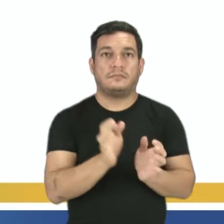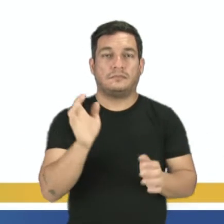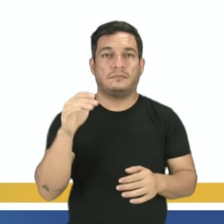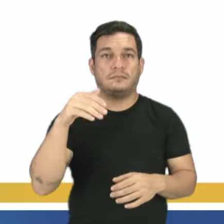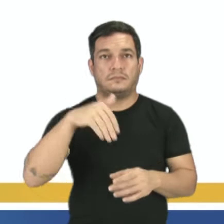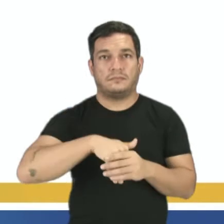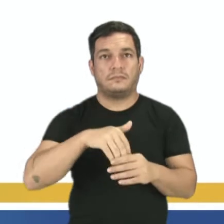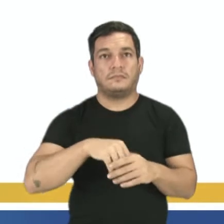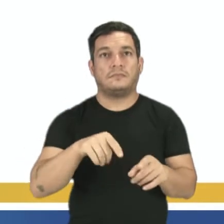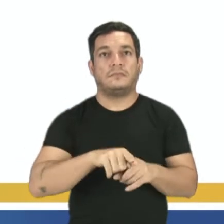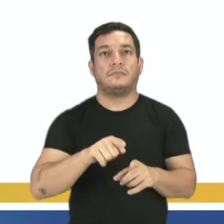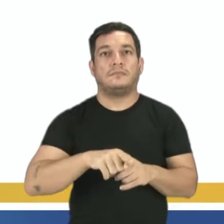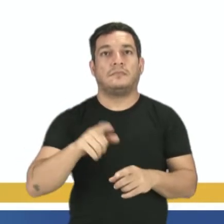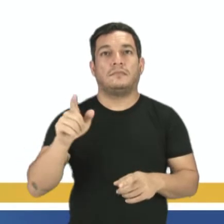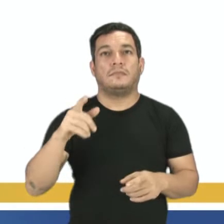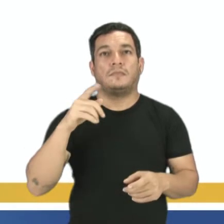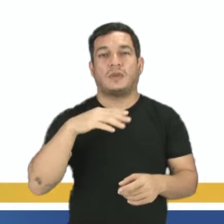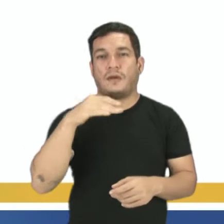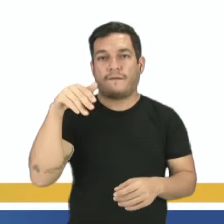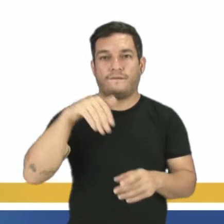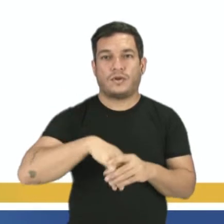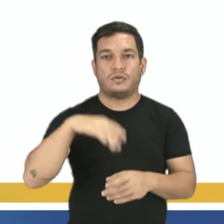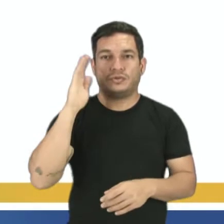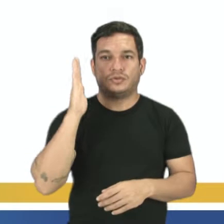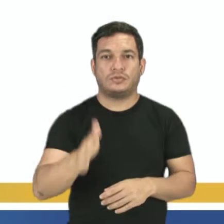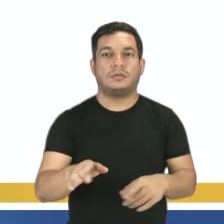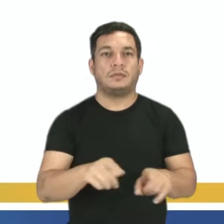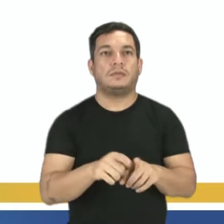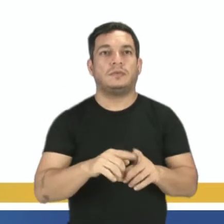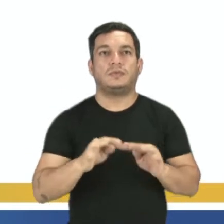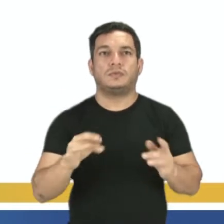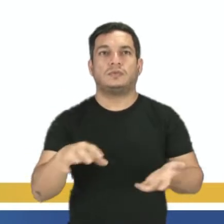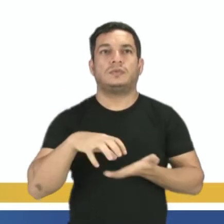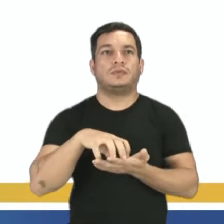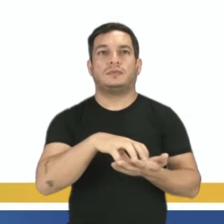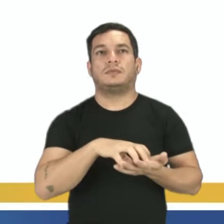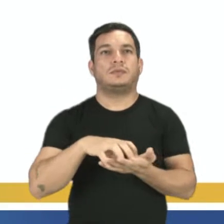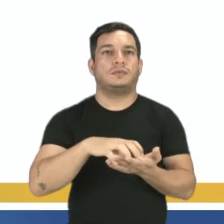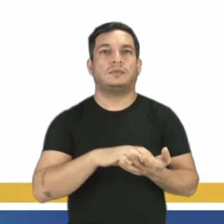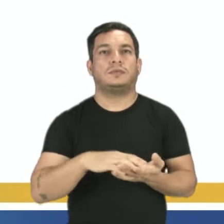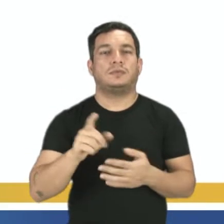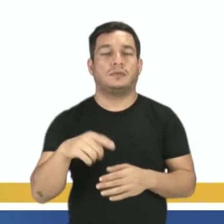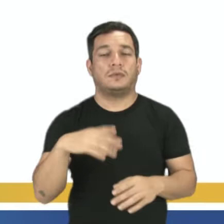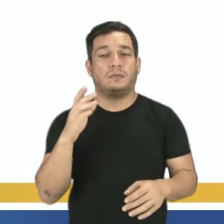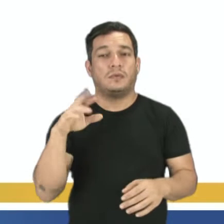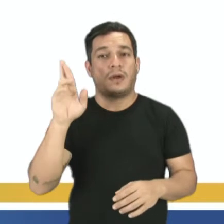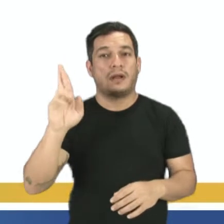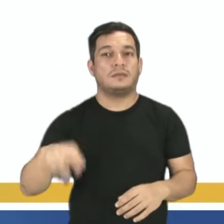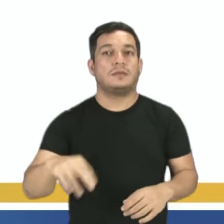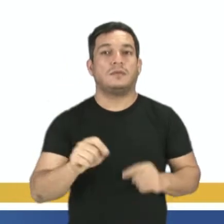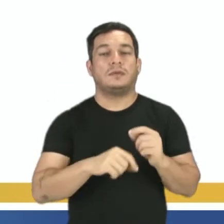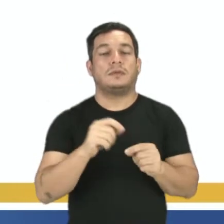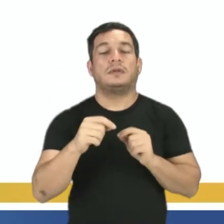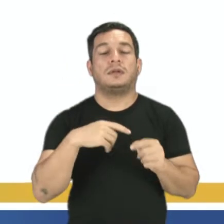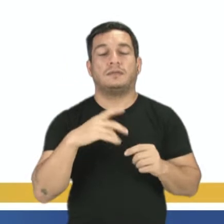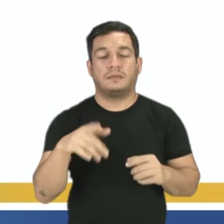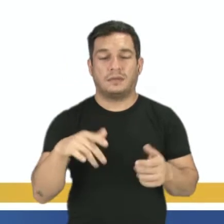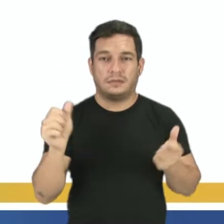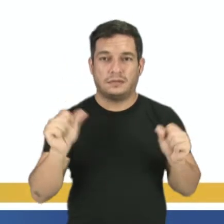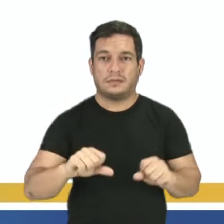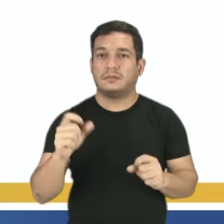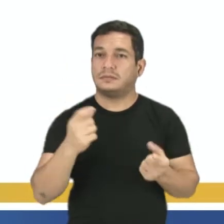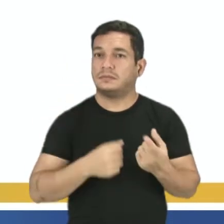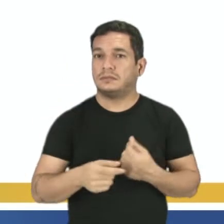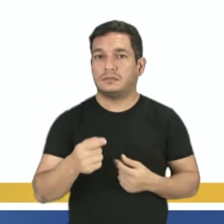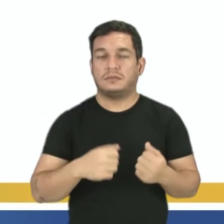o voto direto, tudo isso era apontado por setores da direita como motivo para os conflitos e crise